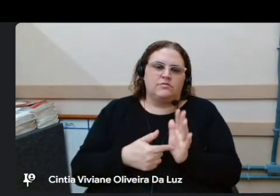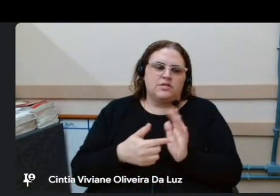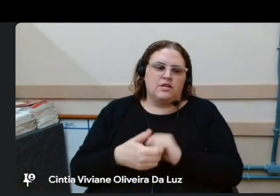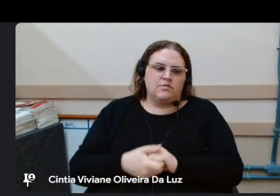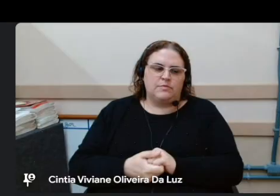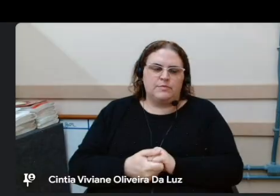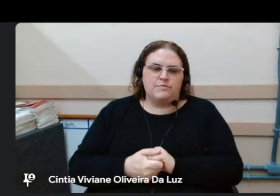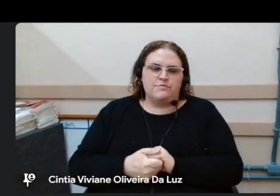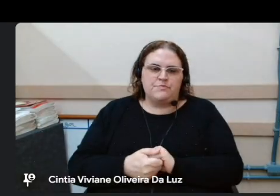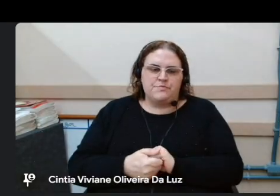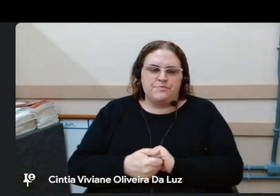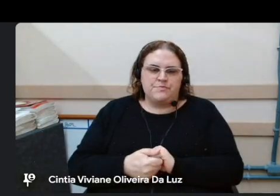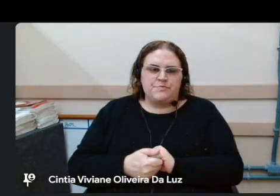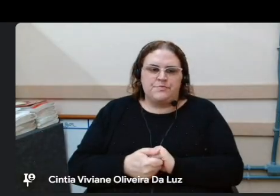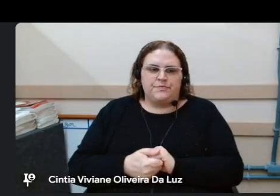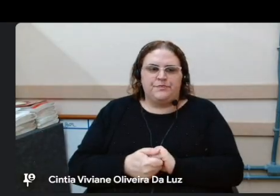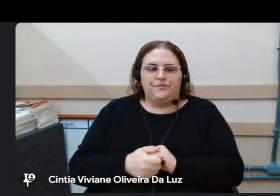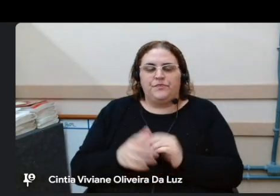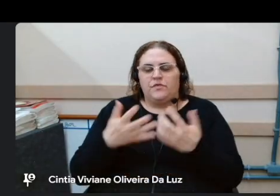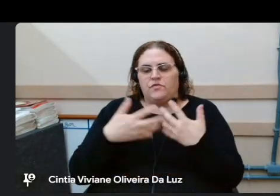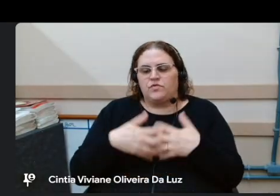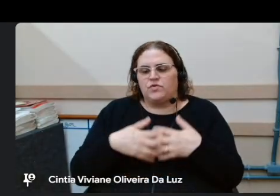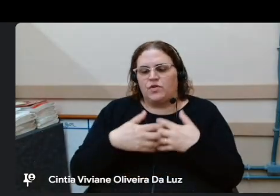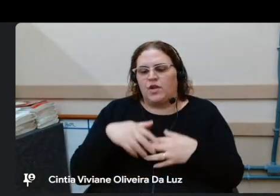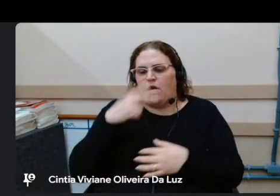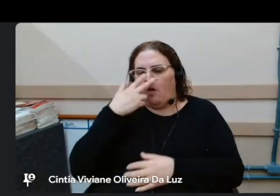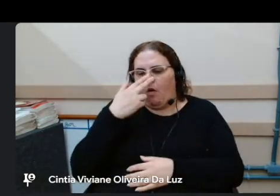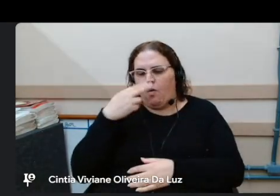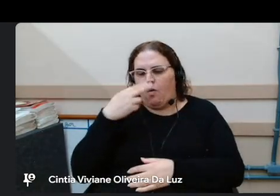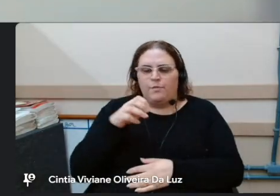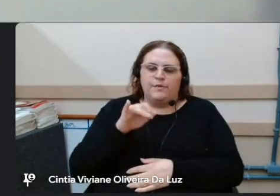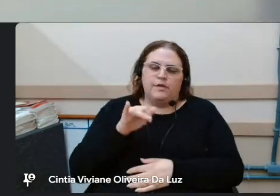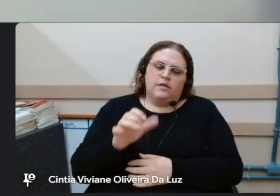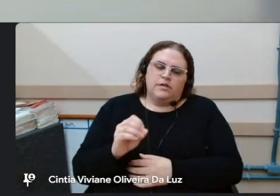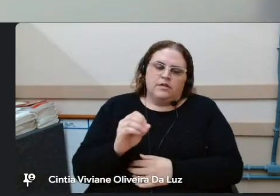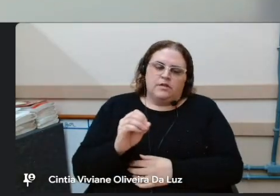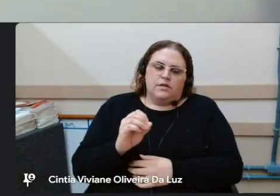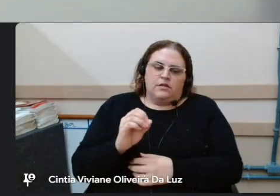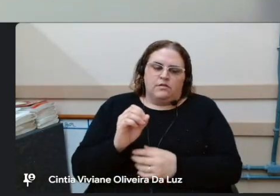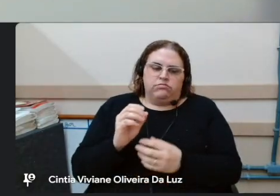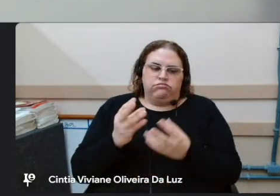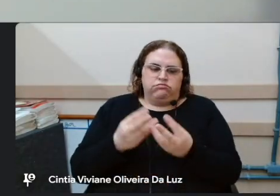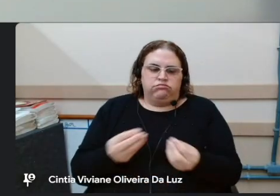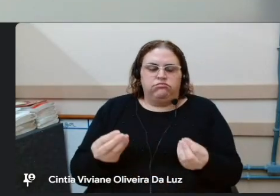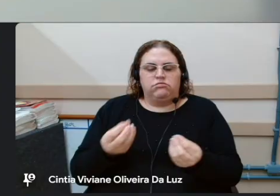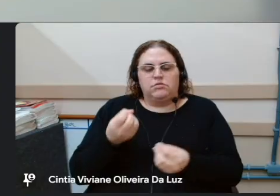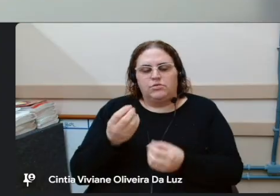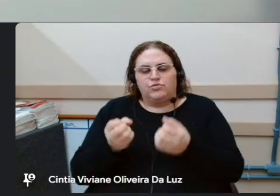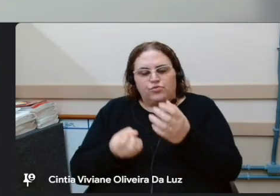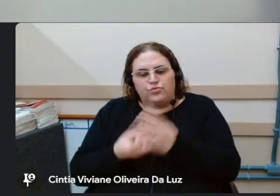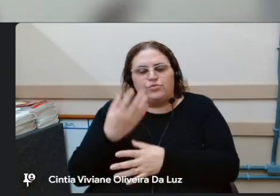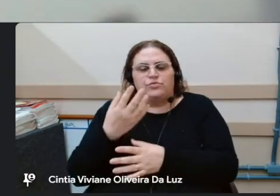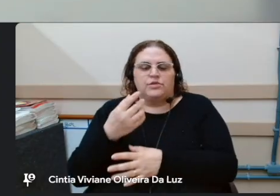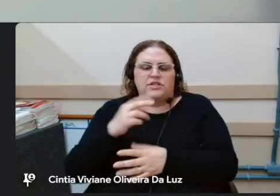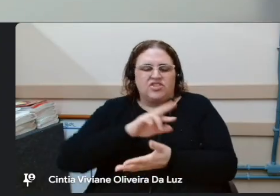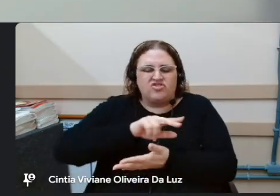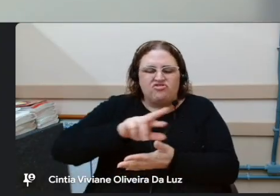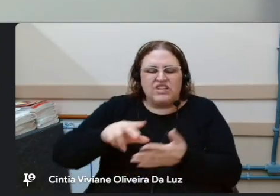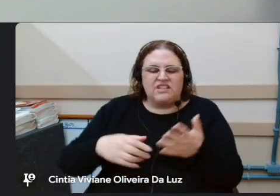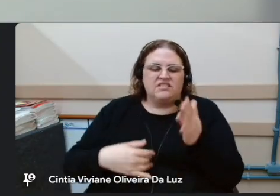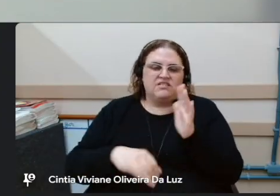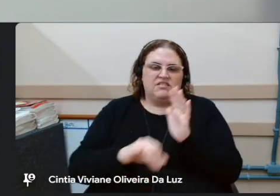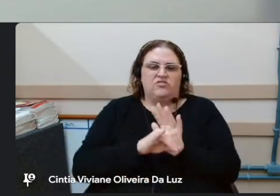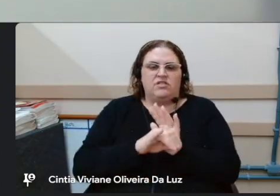de como ele tá colocado hã Isso funciona como um meio mesmo né para para o apagamento ou surgimento dessas